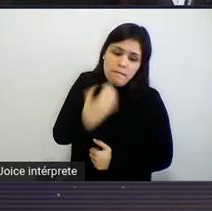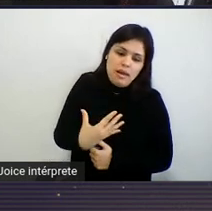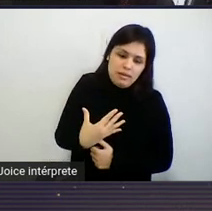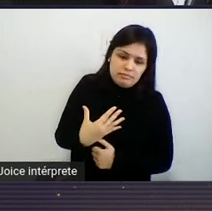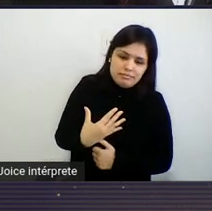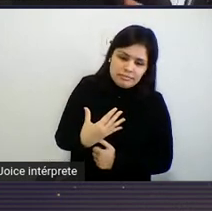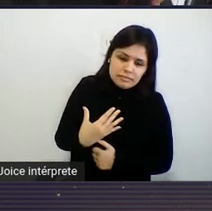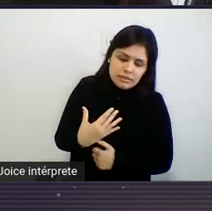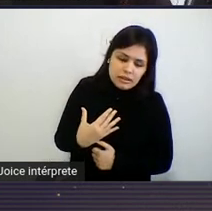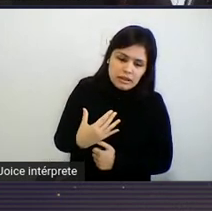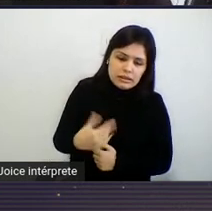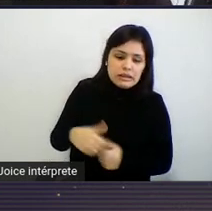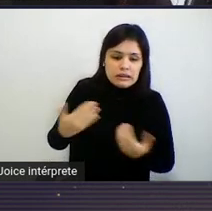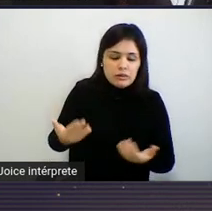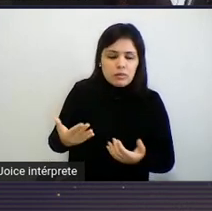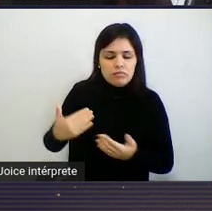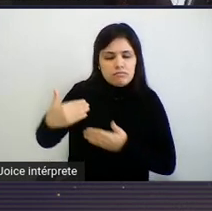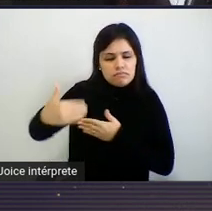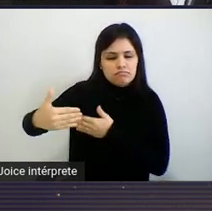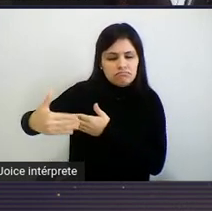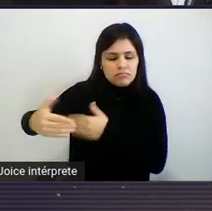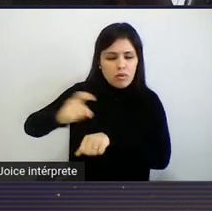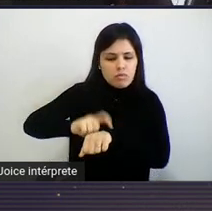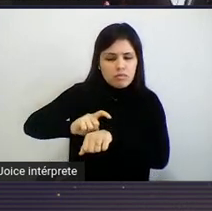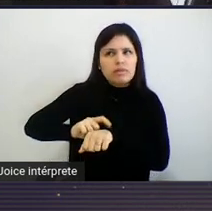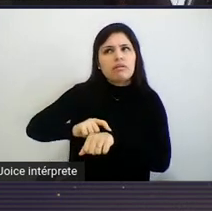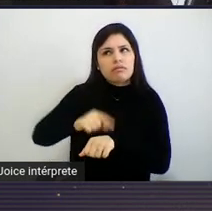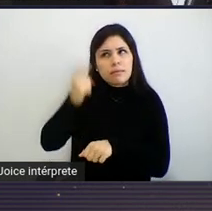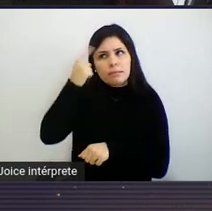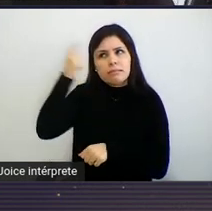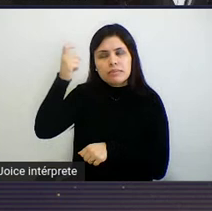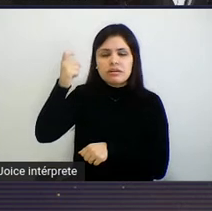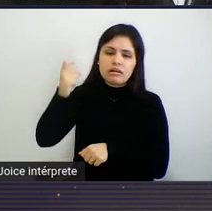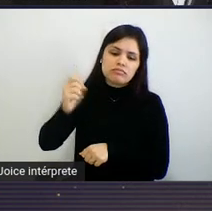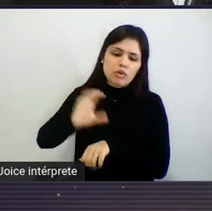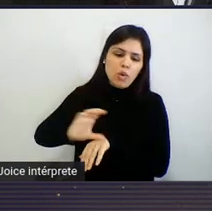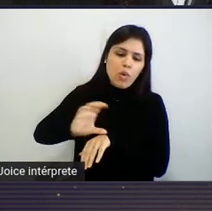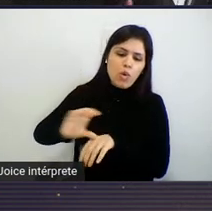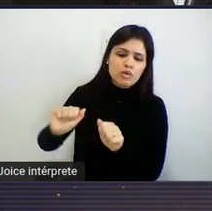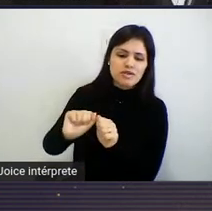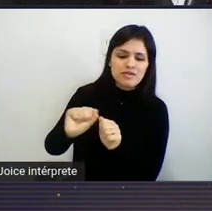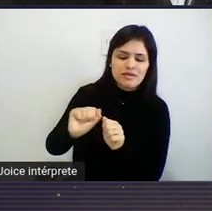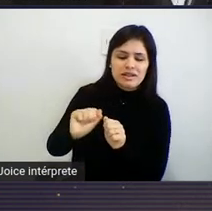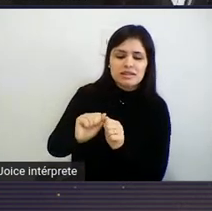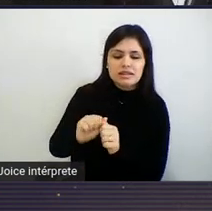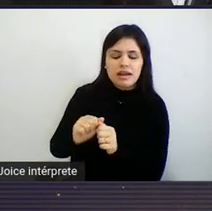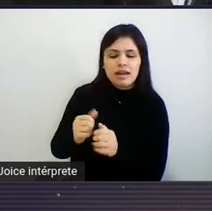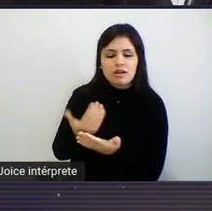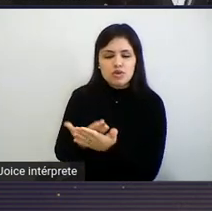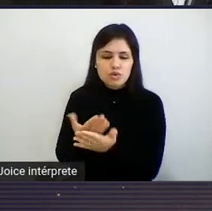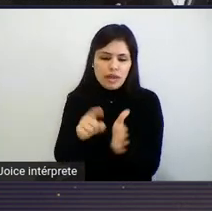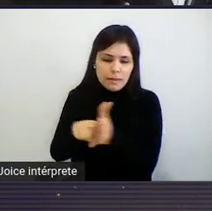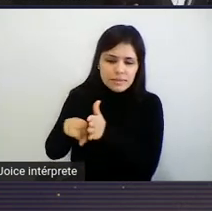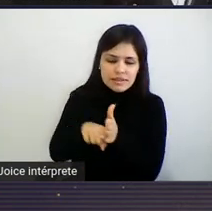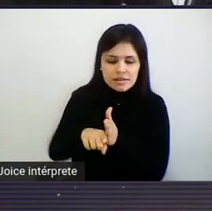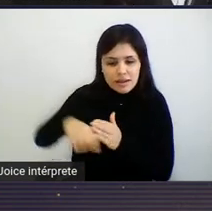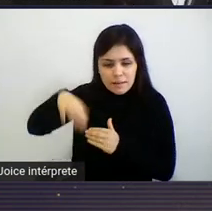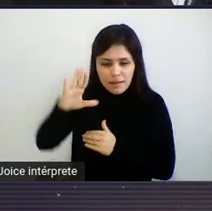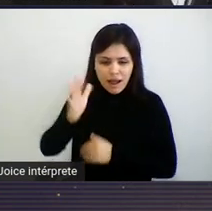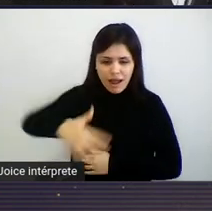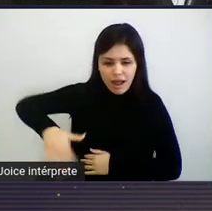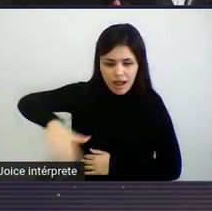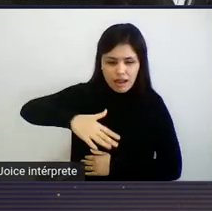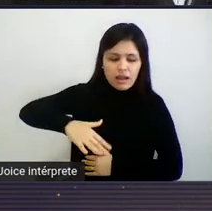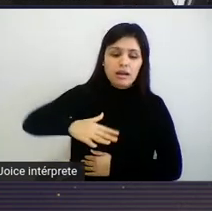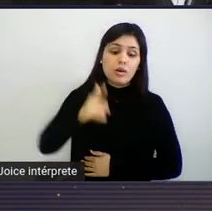momento de ter feito o curso, de decidir estudar mais para essa área, e um pouco de sorte de ter conseguido os